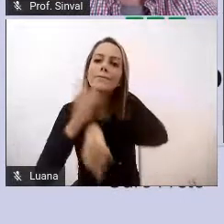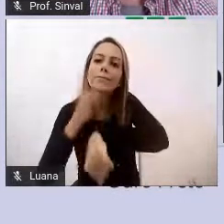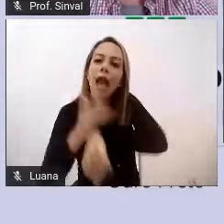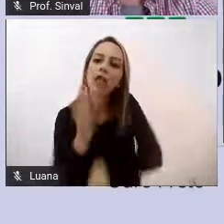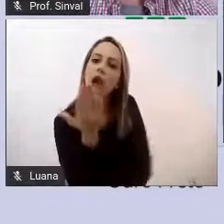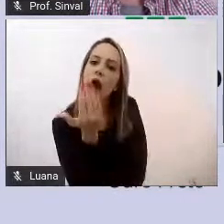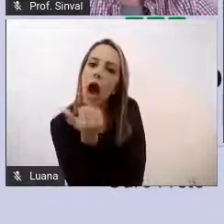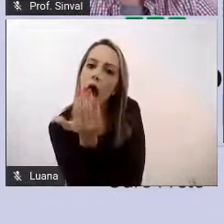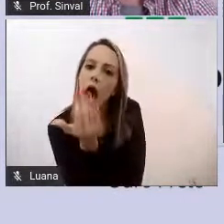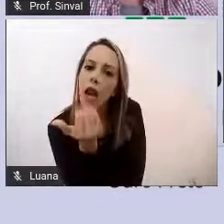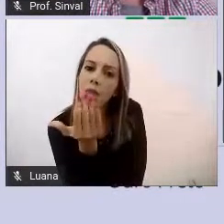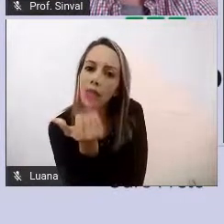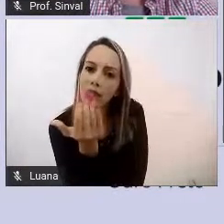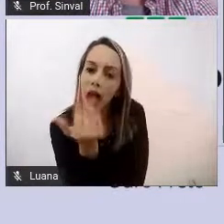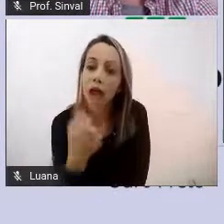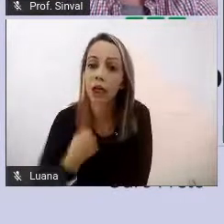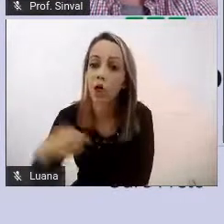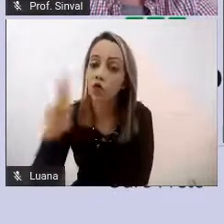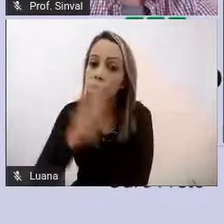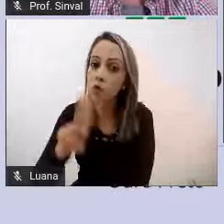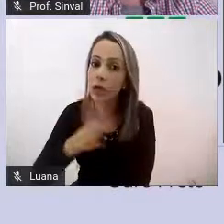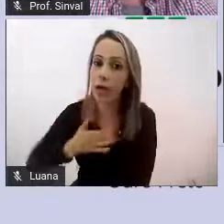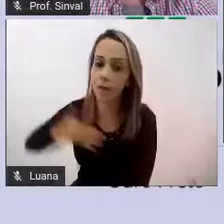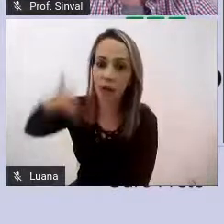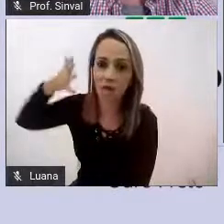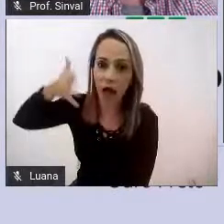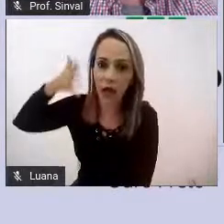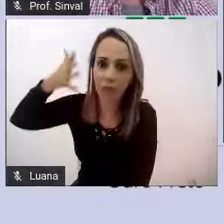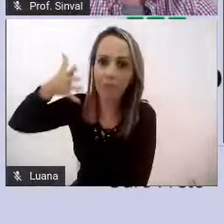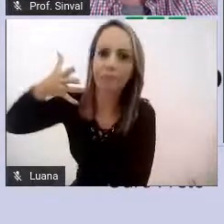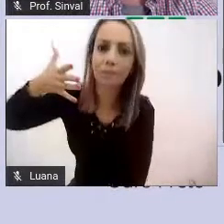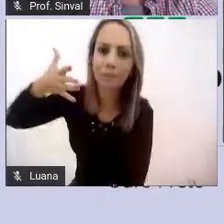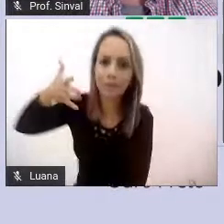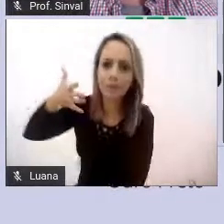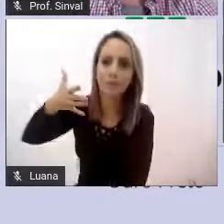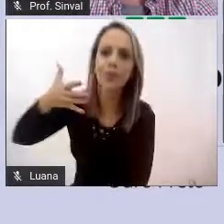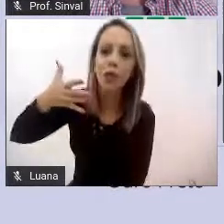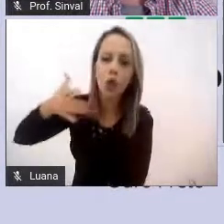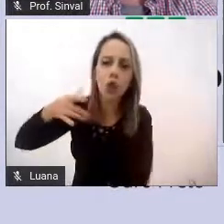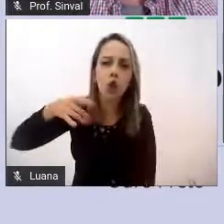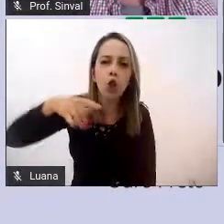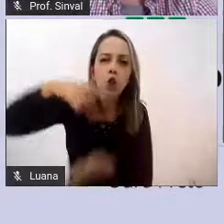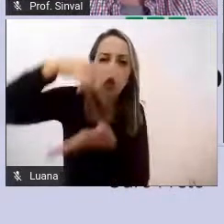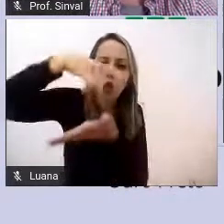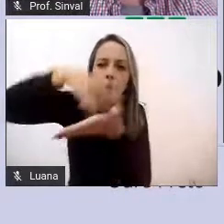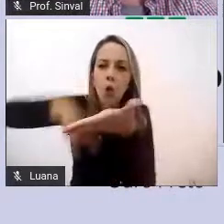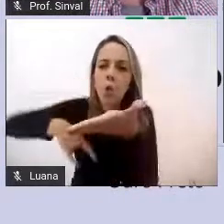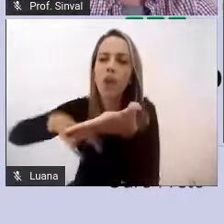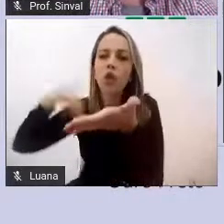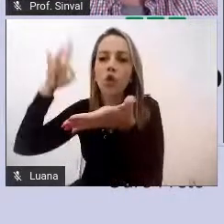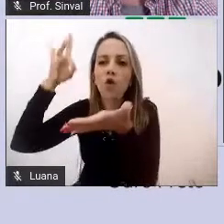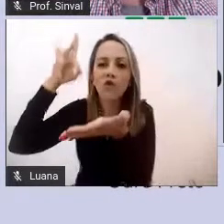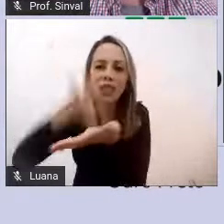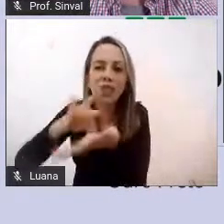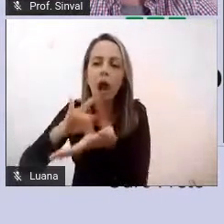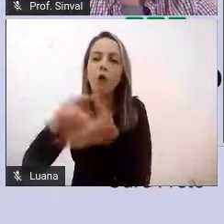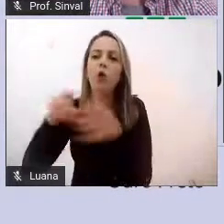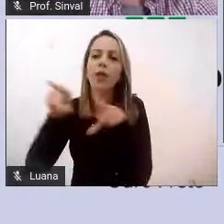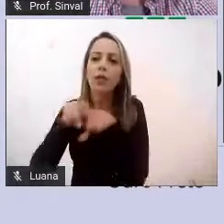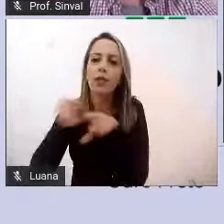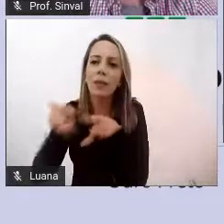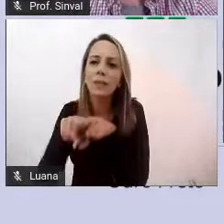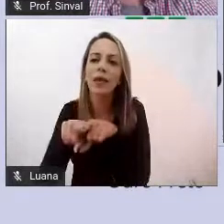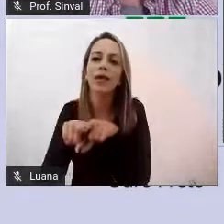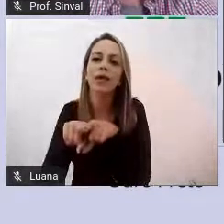desses registros que eu vou usar na minha fala. Esses registros são documentos oficiais, legislação, relatos de viagem,